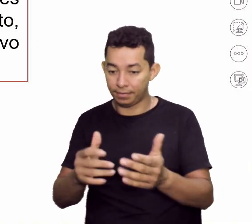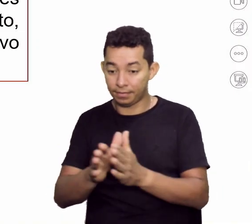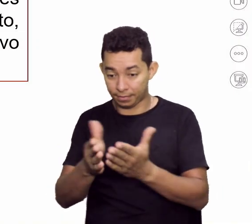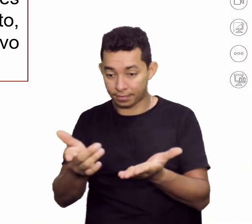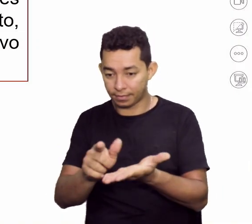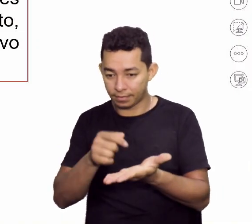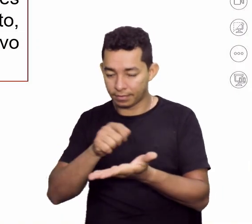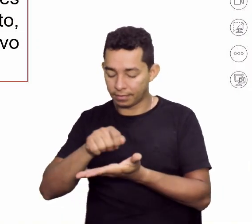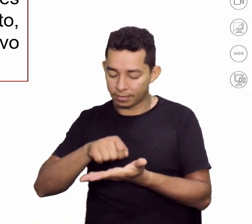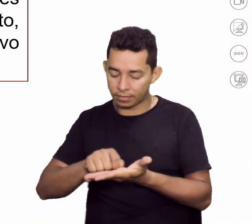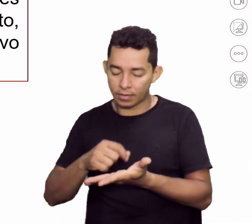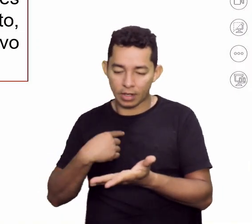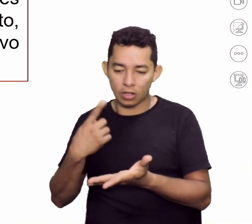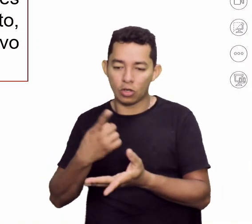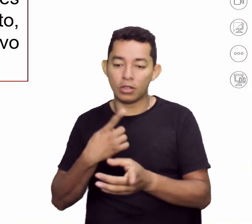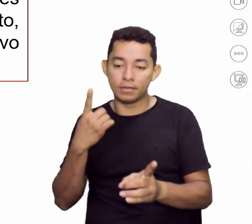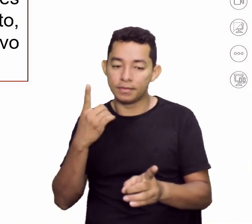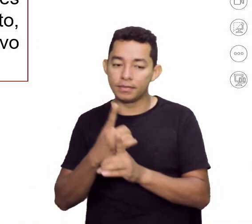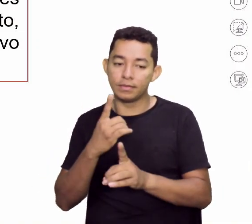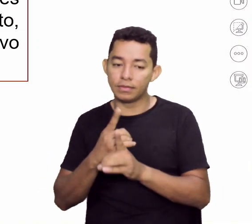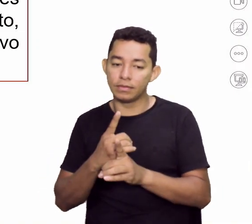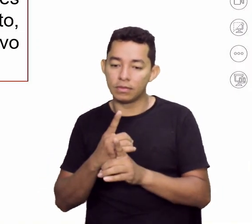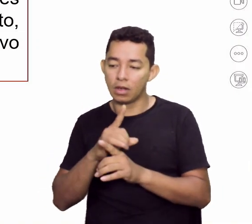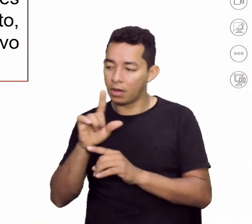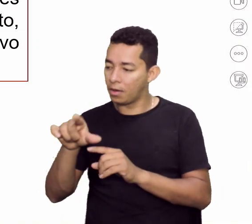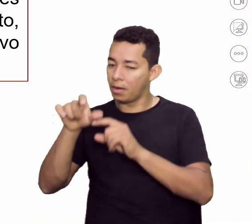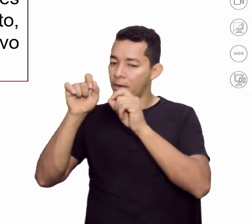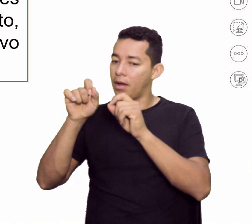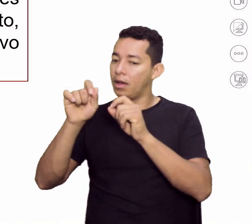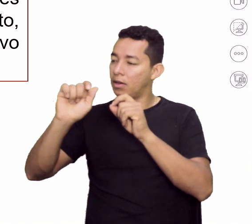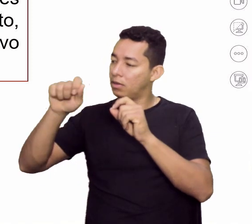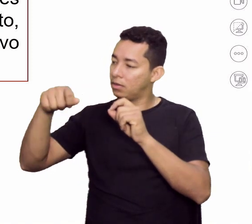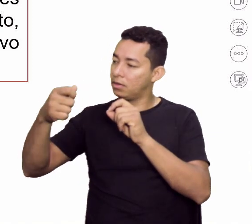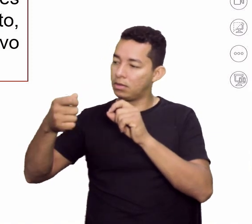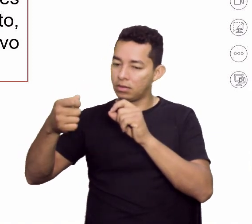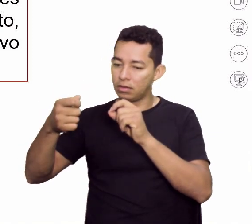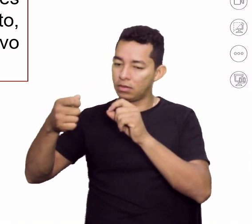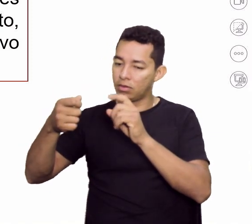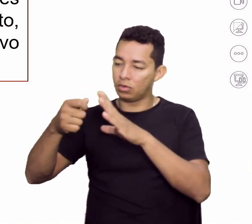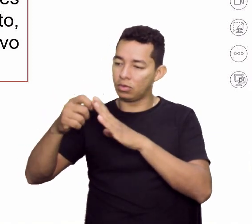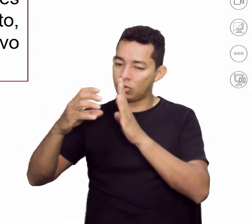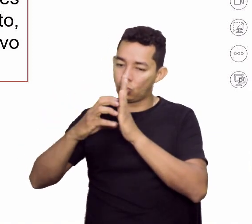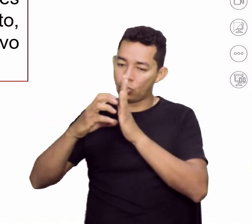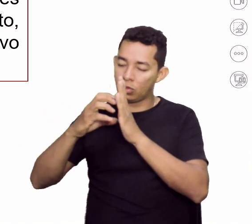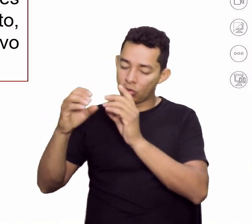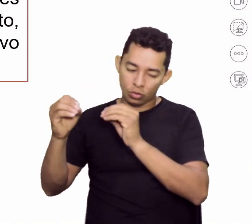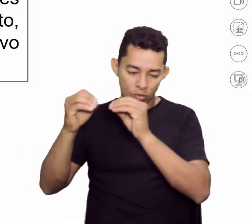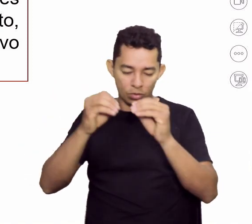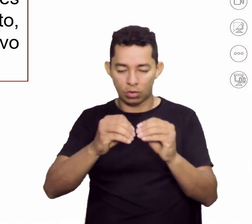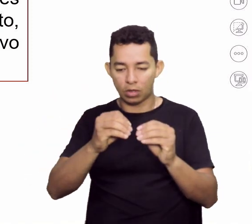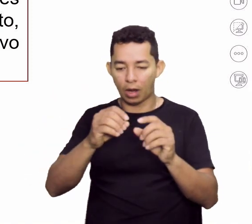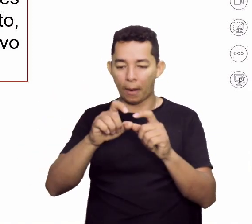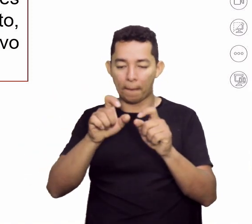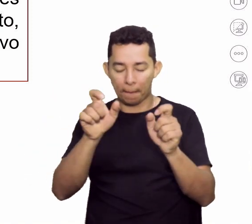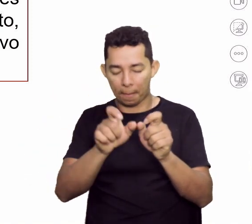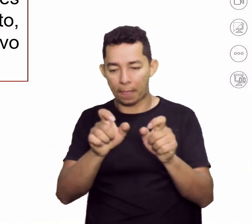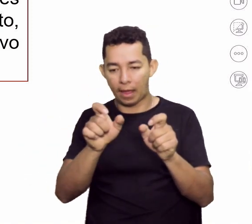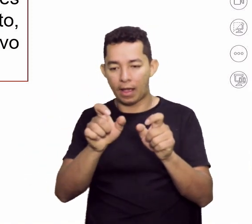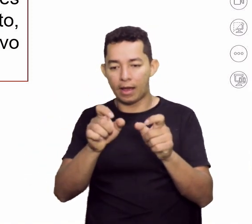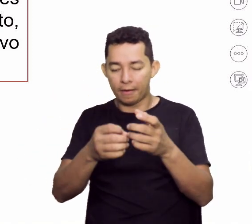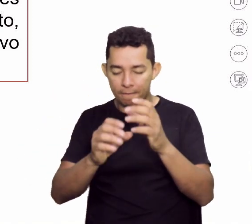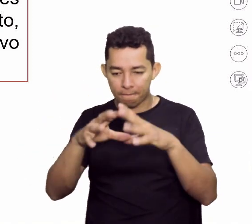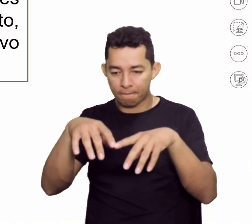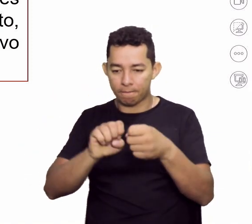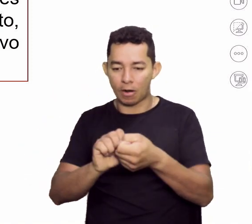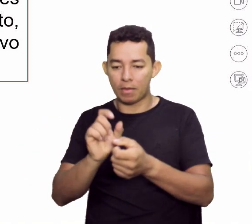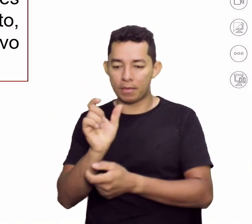alguns que é para a gente fazer, que tem, a gente pega um símbolo e bota a palavra lá para encaixar, né? Então, já